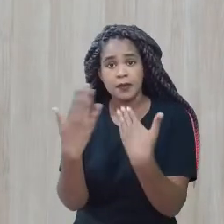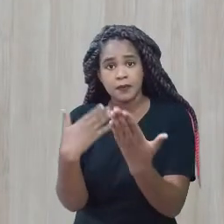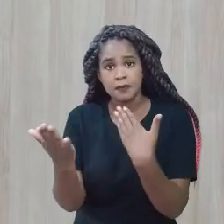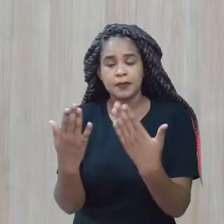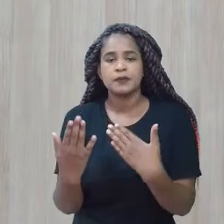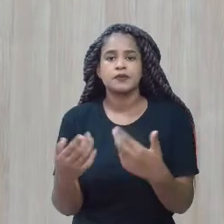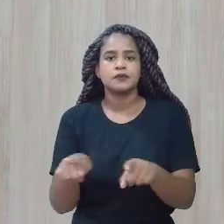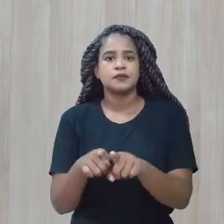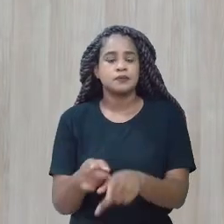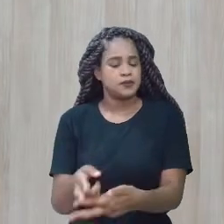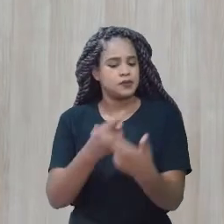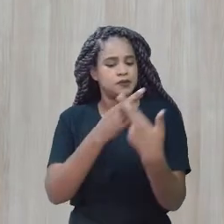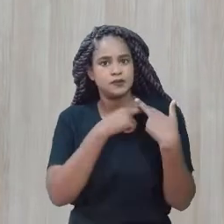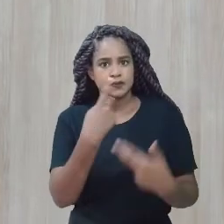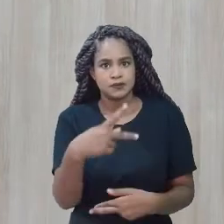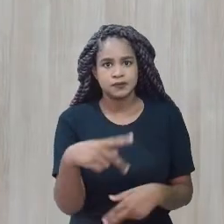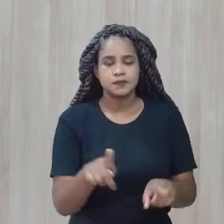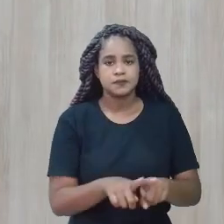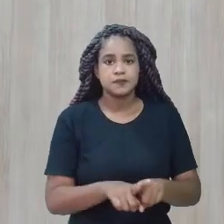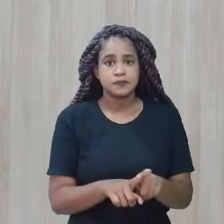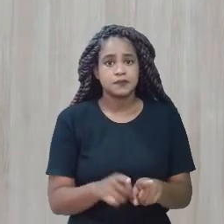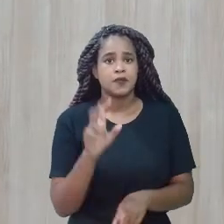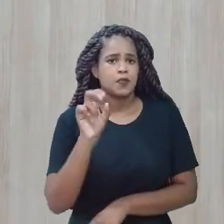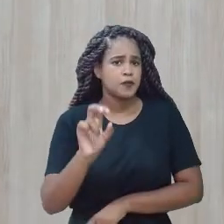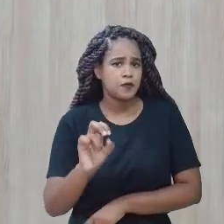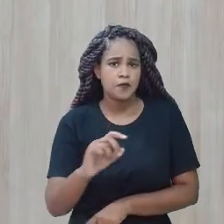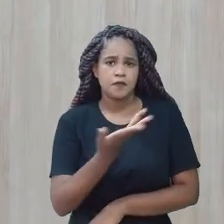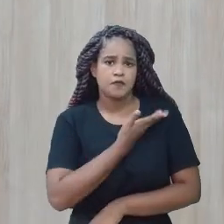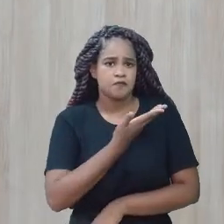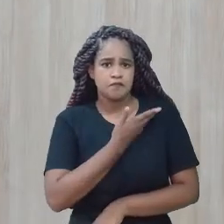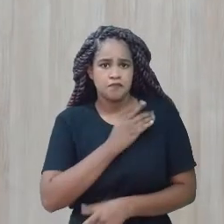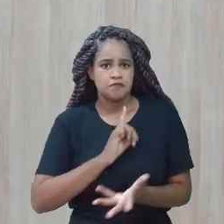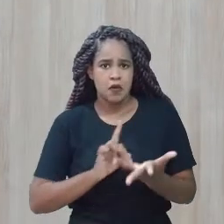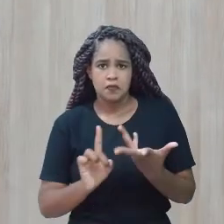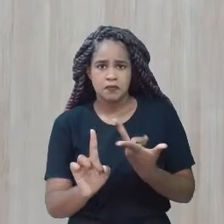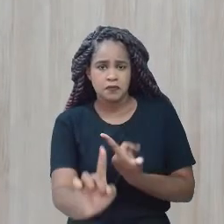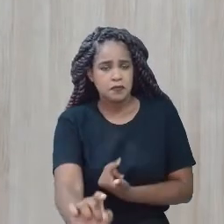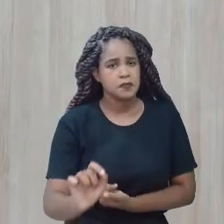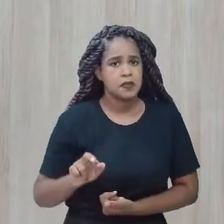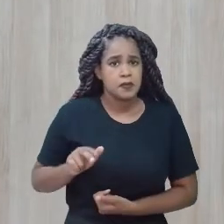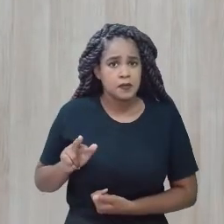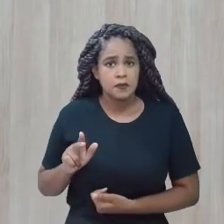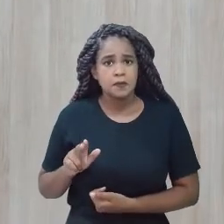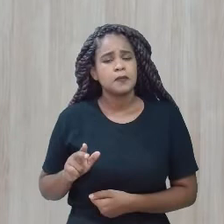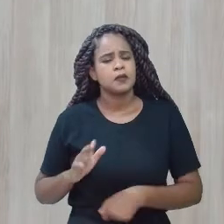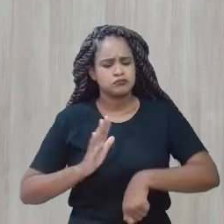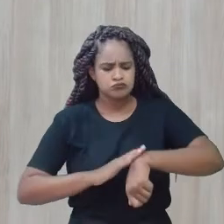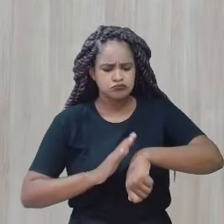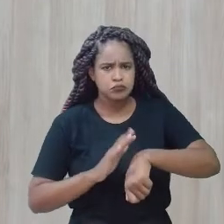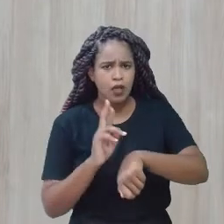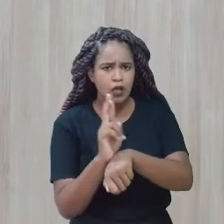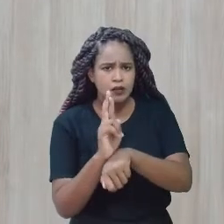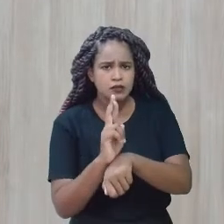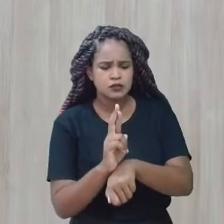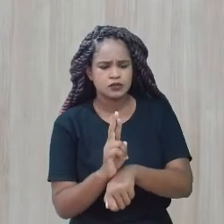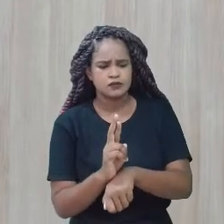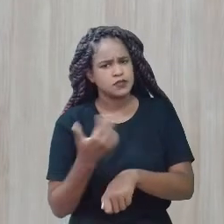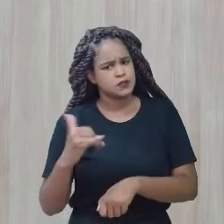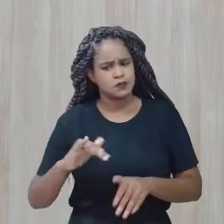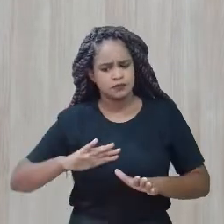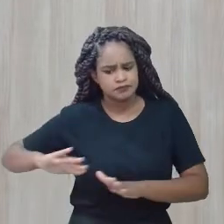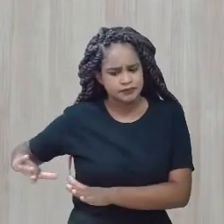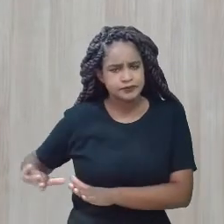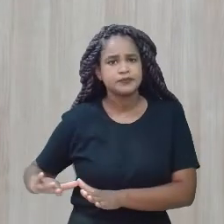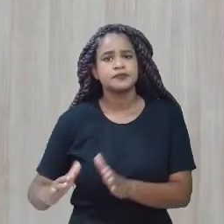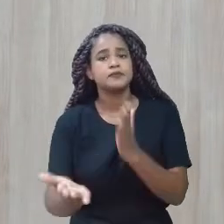com a sua avó, com o seu avô. Conversa com o seu colega, com o seu irmão, sabe? Tira um tempinho aí para sair do celular